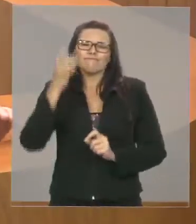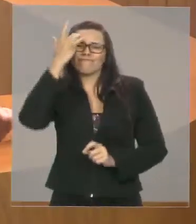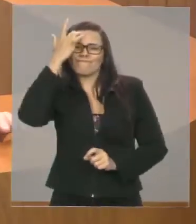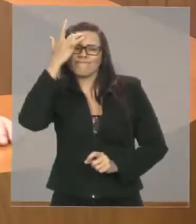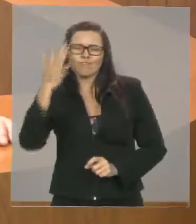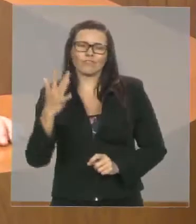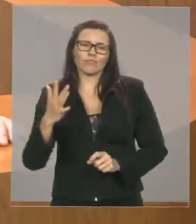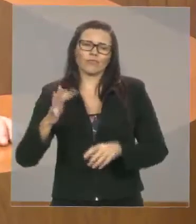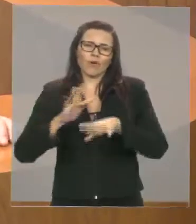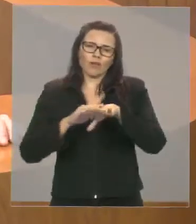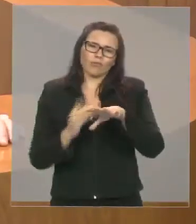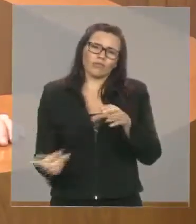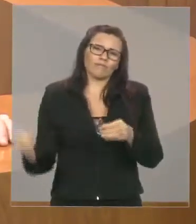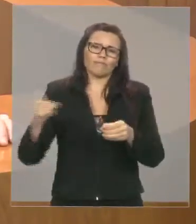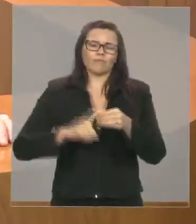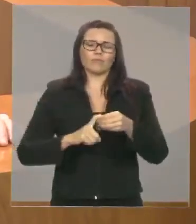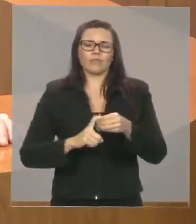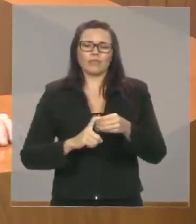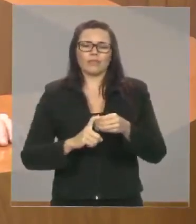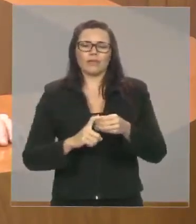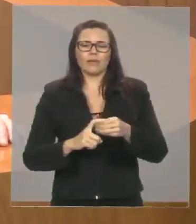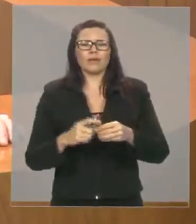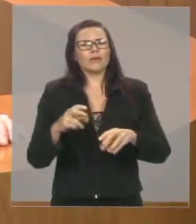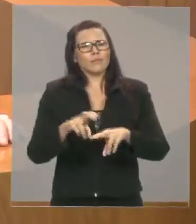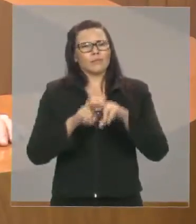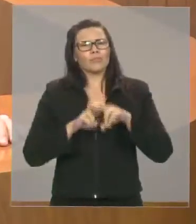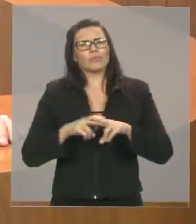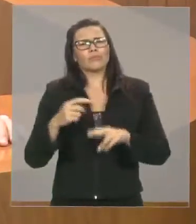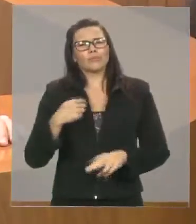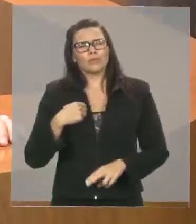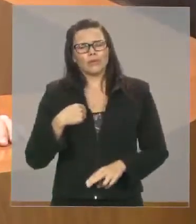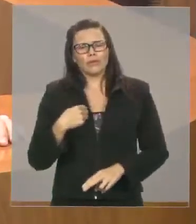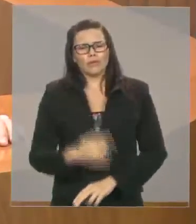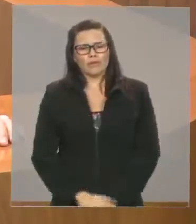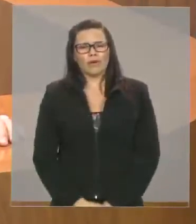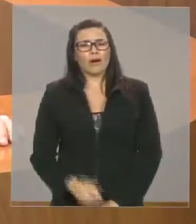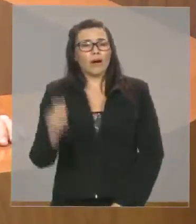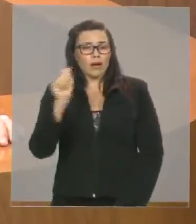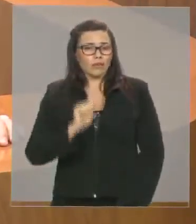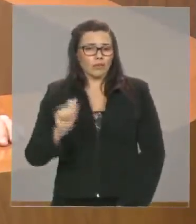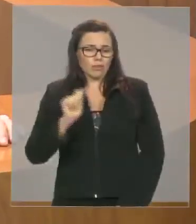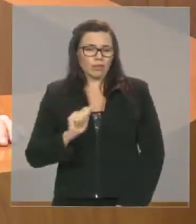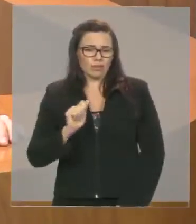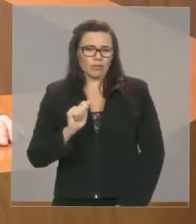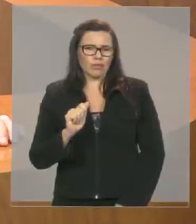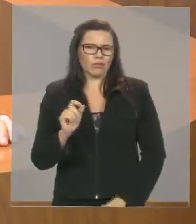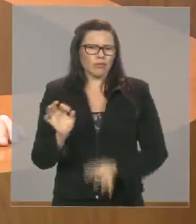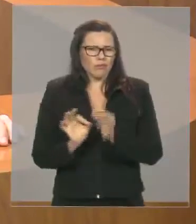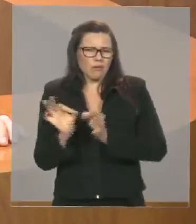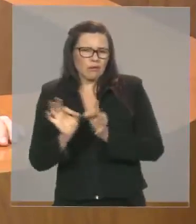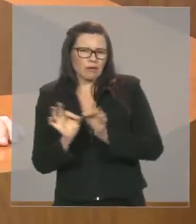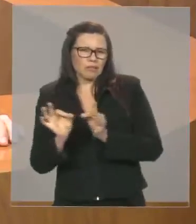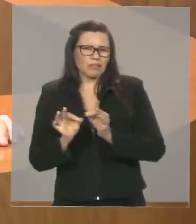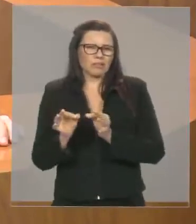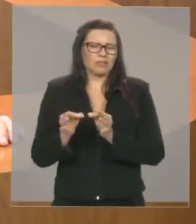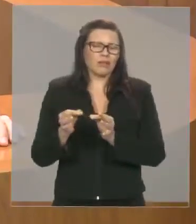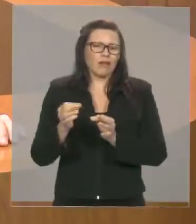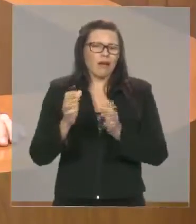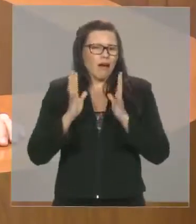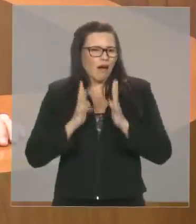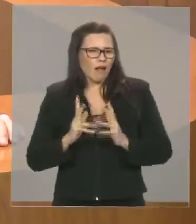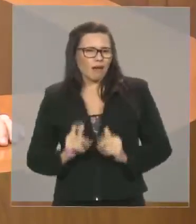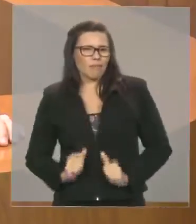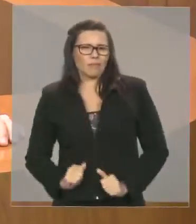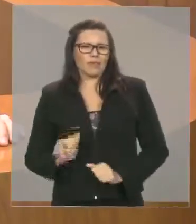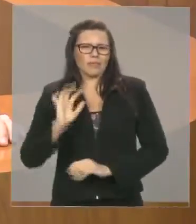nessa casa, trago à tribuna um levantamento da Associação Brasileira de Engenharia Sanitária e Ambiental, ABS, com base